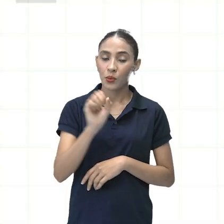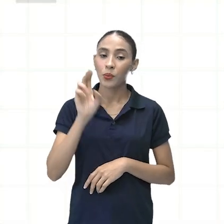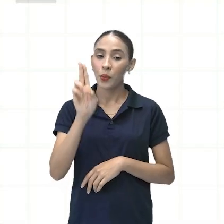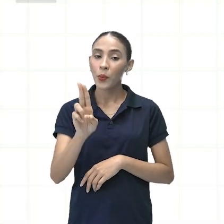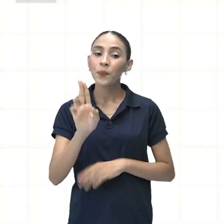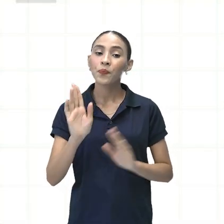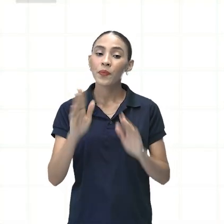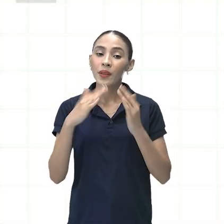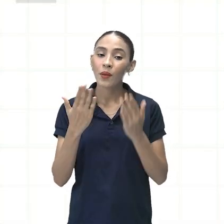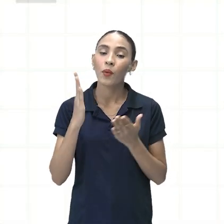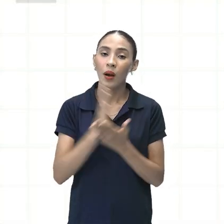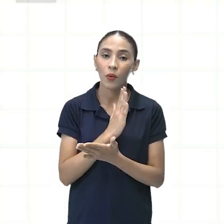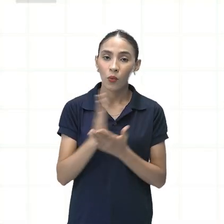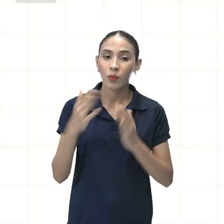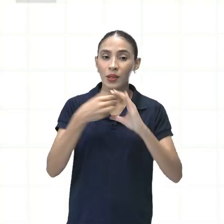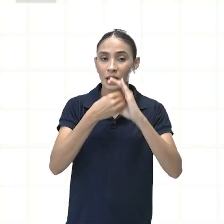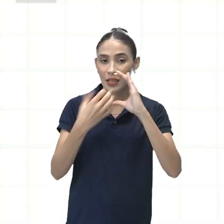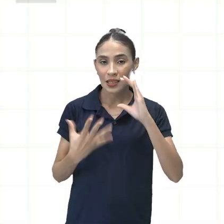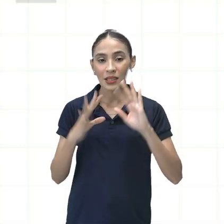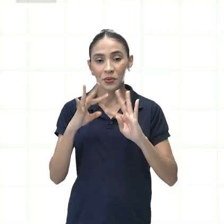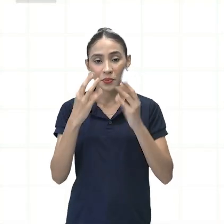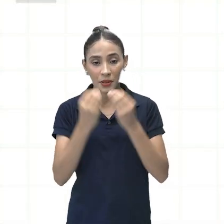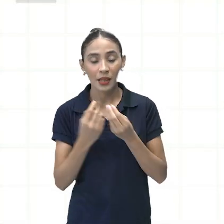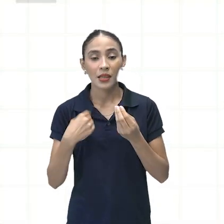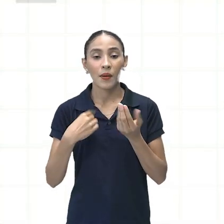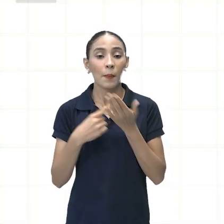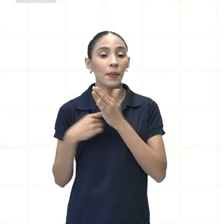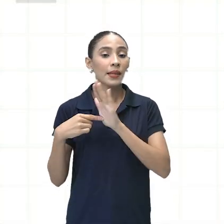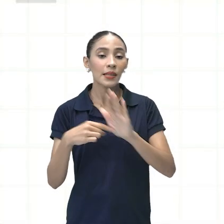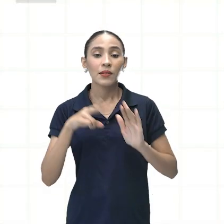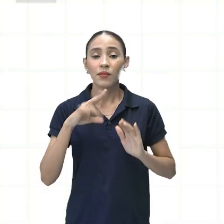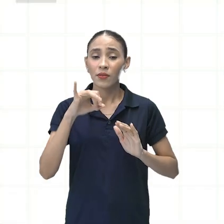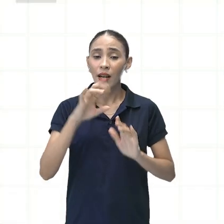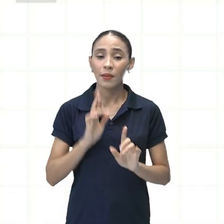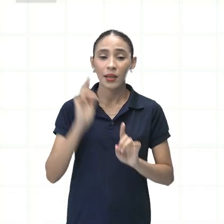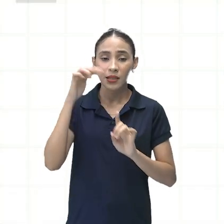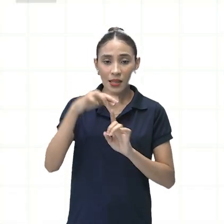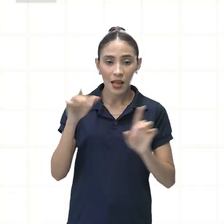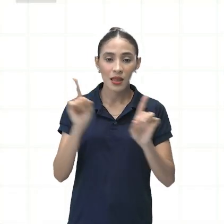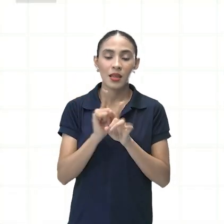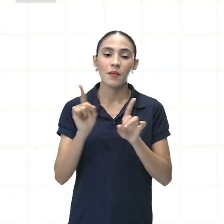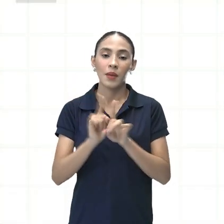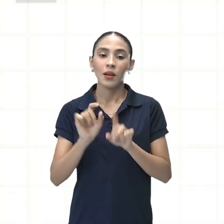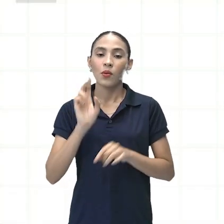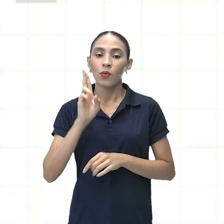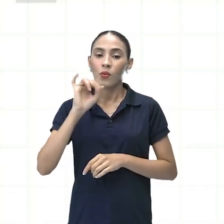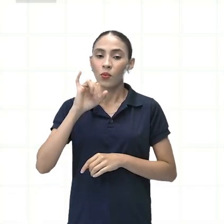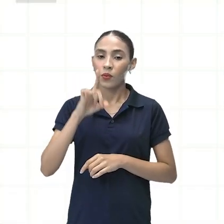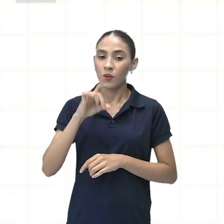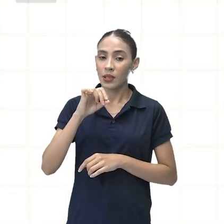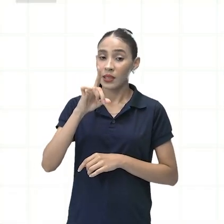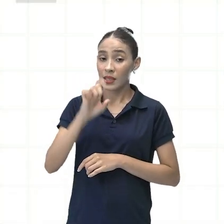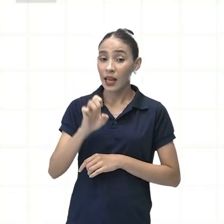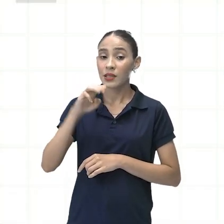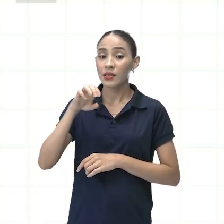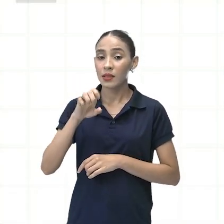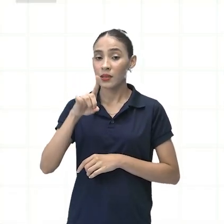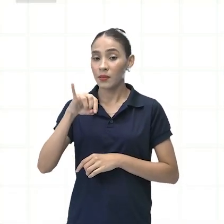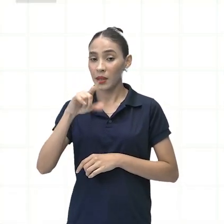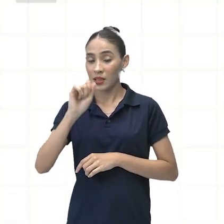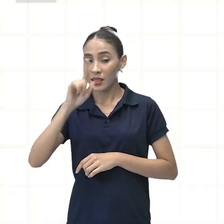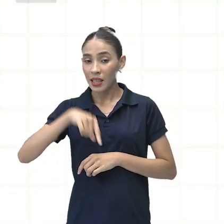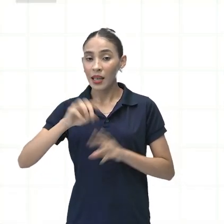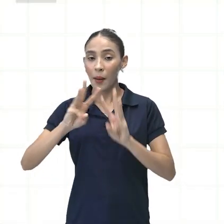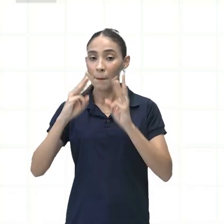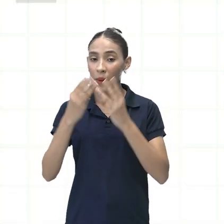238U. Então, alguns elementos que eu trouxe para vocês em que traz essa representação dessa unidade de medida, que é a unidade de